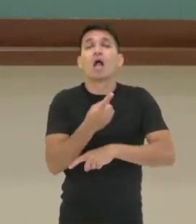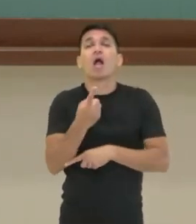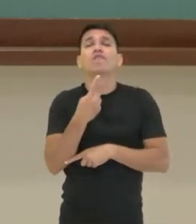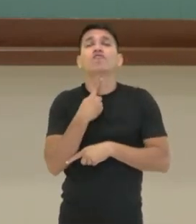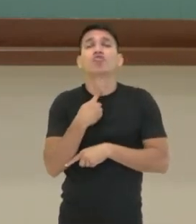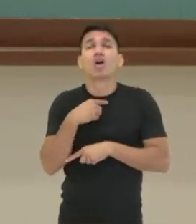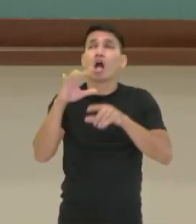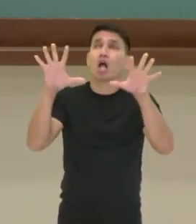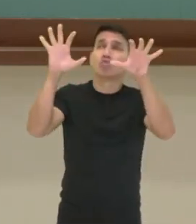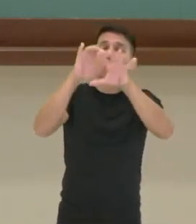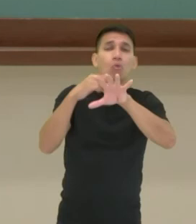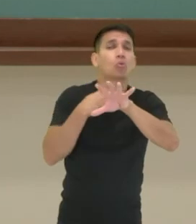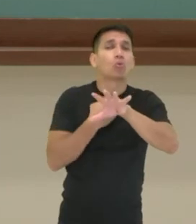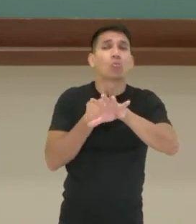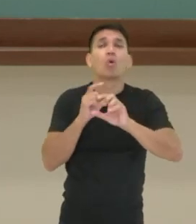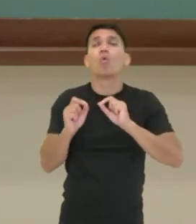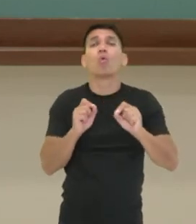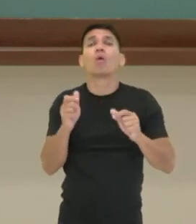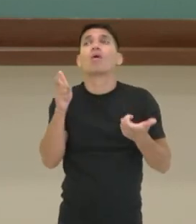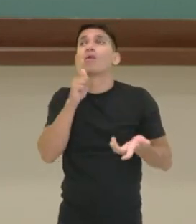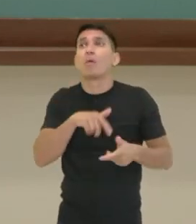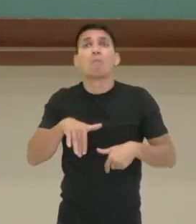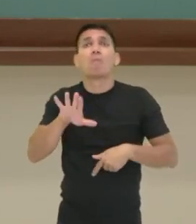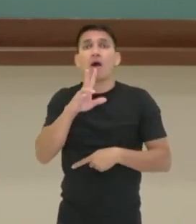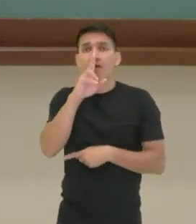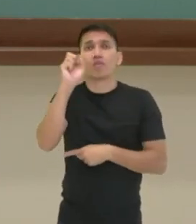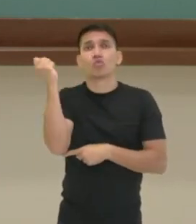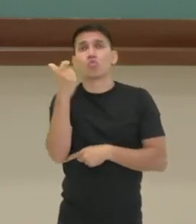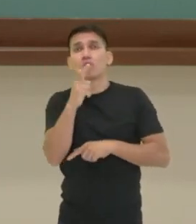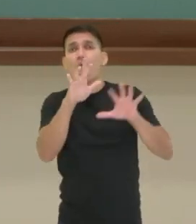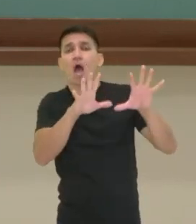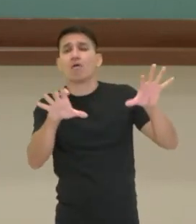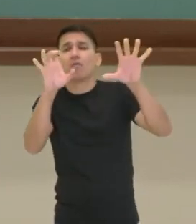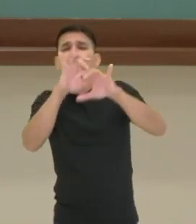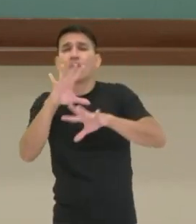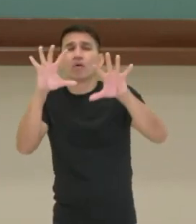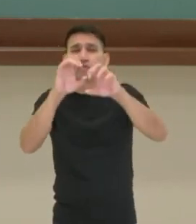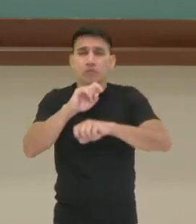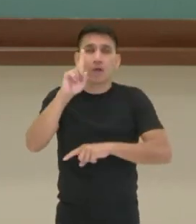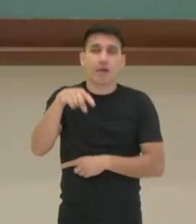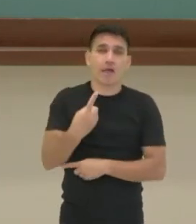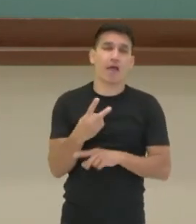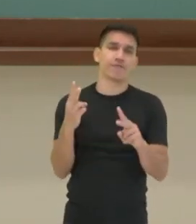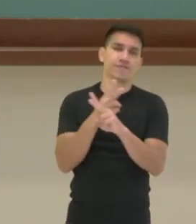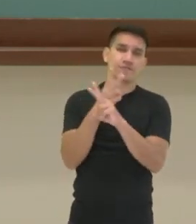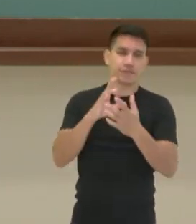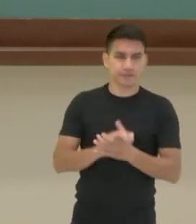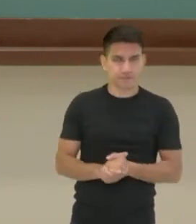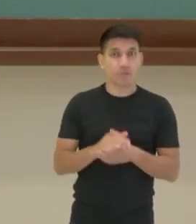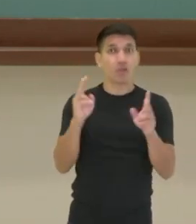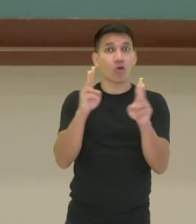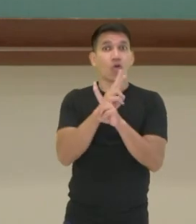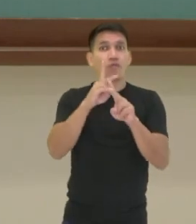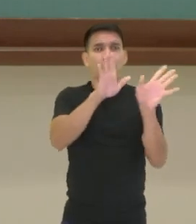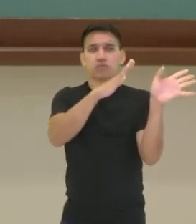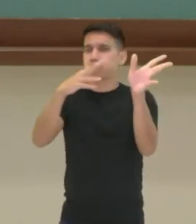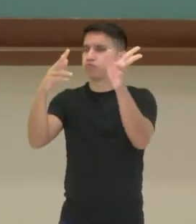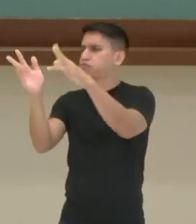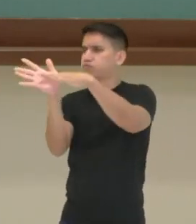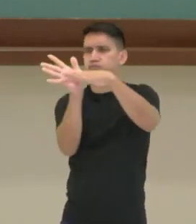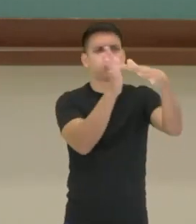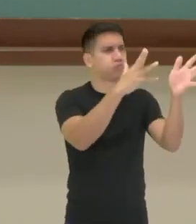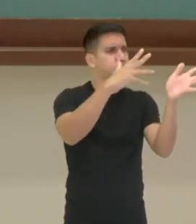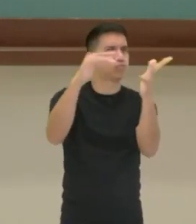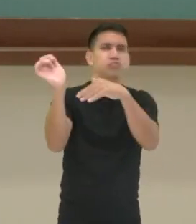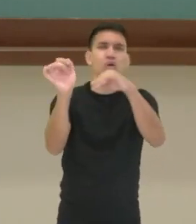pôde. Quem haveria de ser mais poderosa do que aquela nuvem escura de chuva? Era o vento. O vento levava as nuvens de chuva para